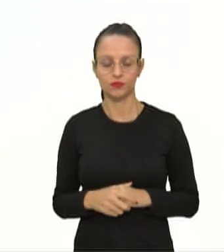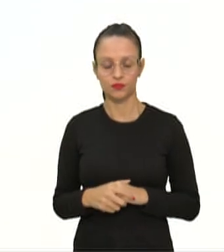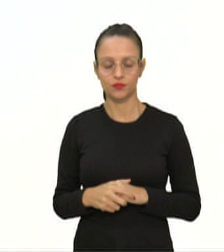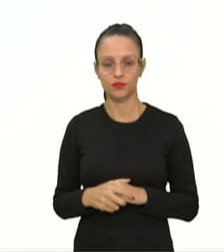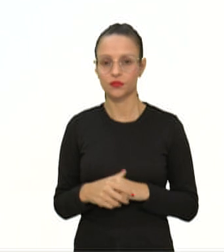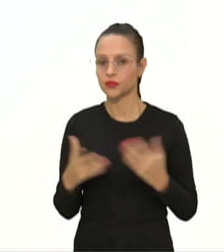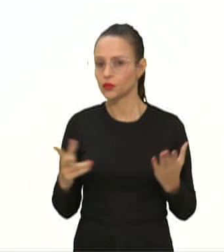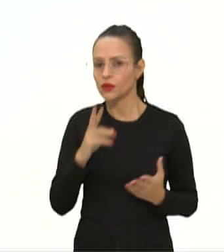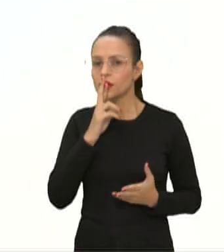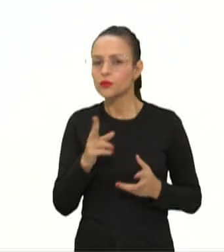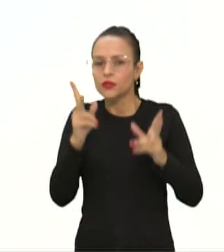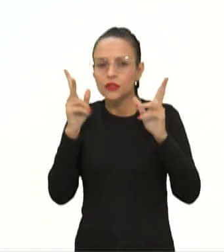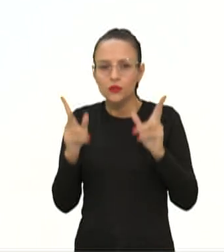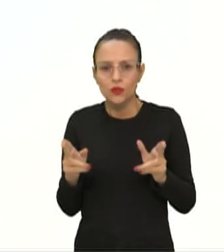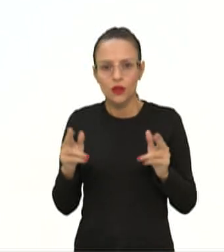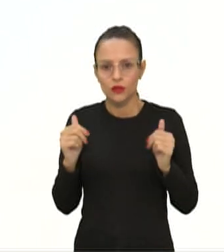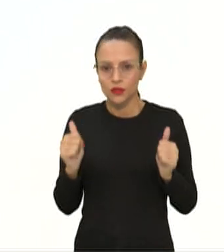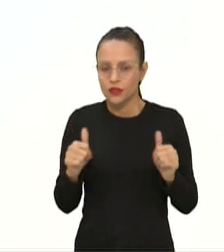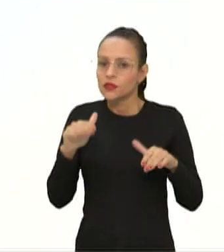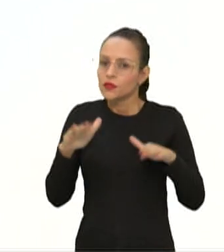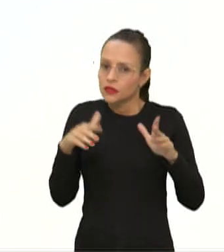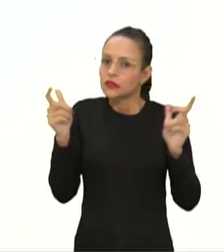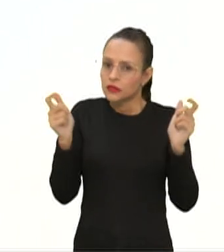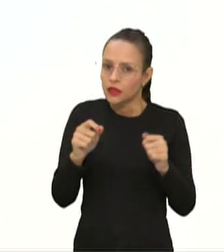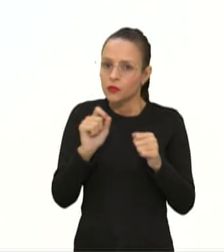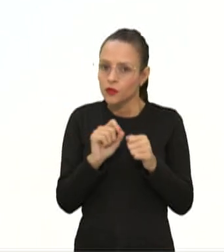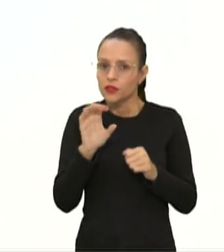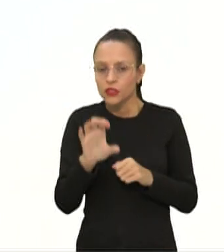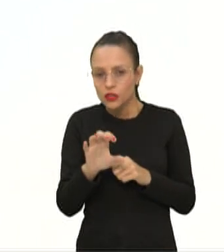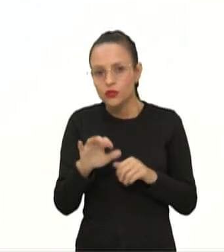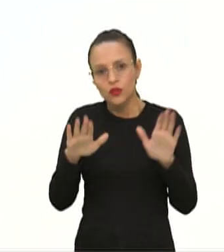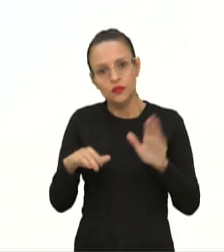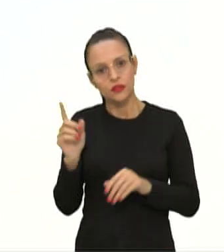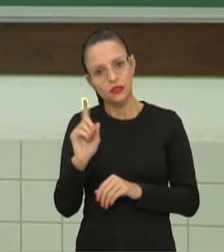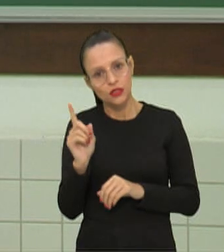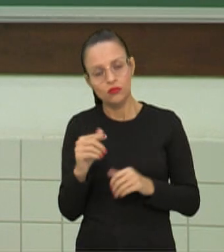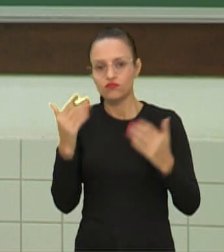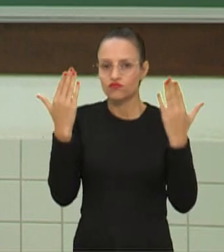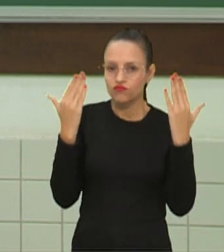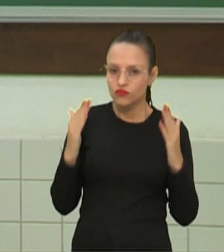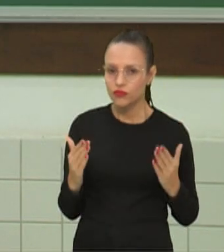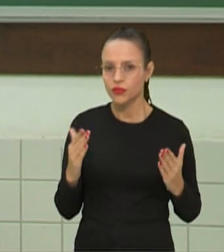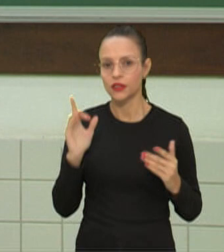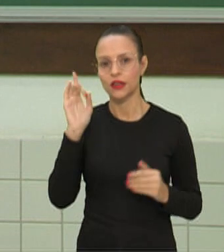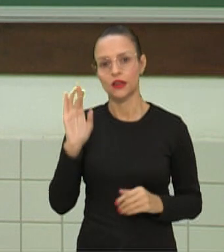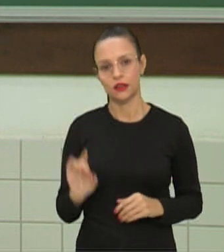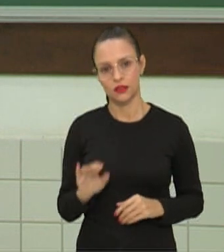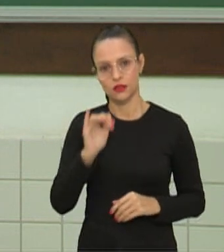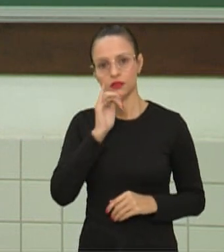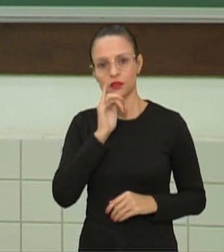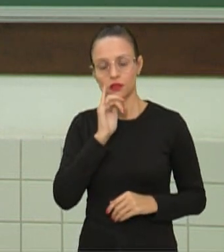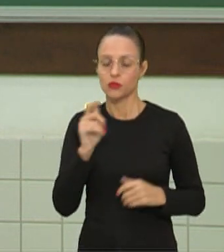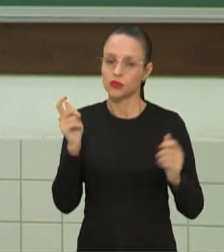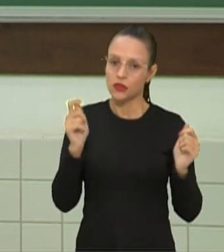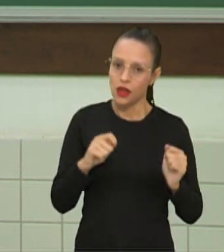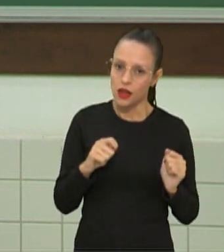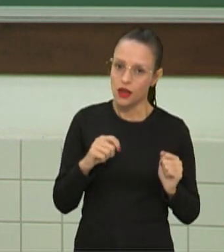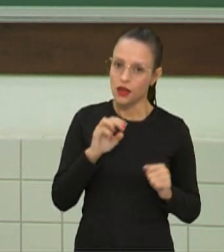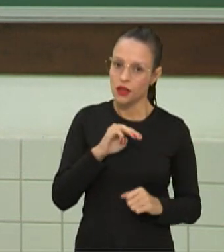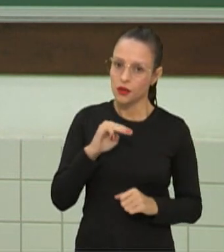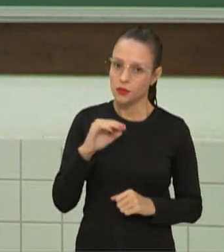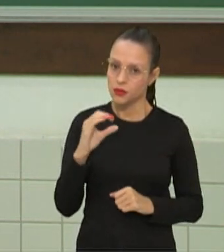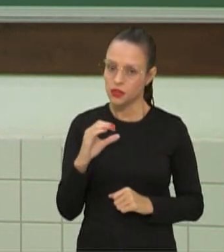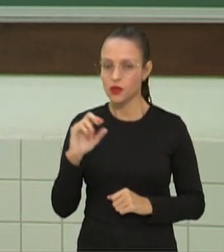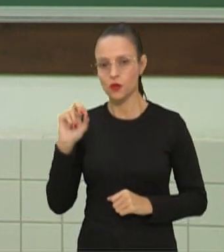Então, deu a mesma coisa. Tá? Então, às vezes dá para fazer isso, às vezes não. Então, você tem que avaliar cada exemplo para ver se dá ou não para calcular o